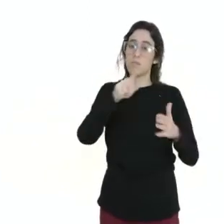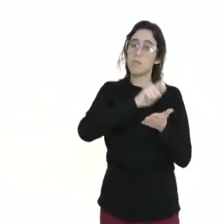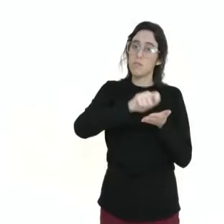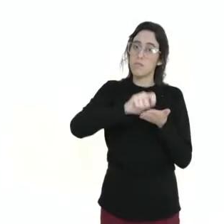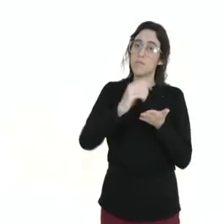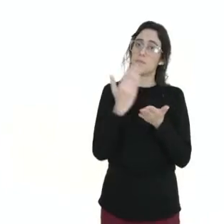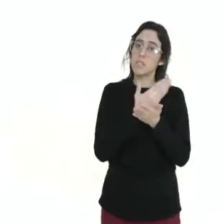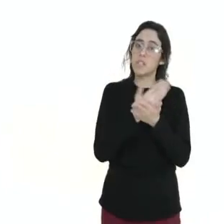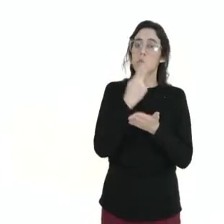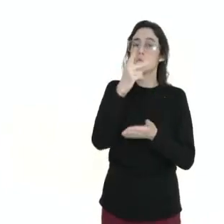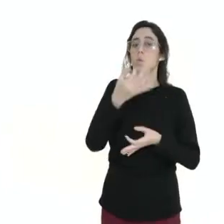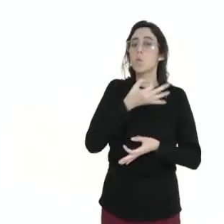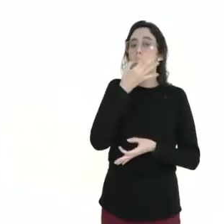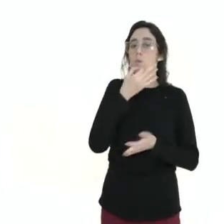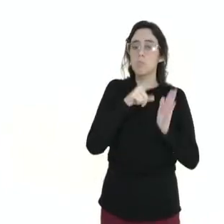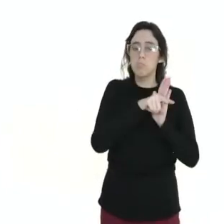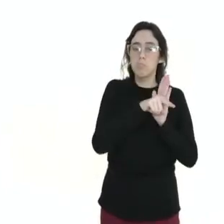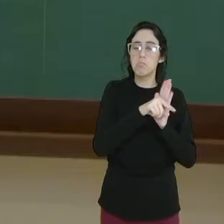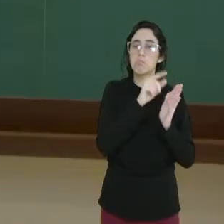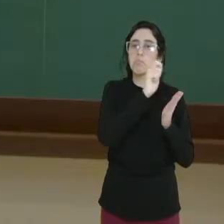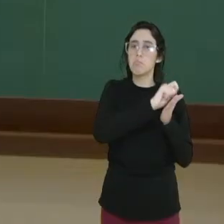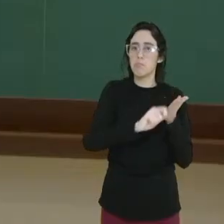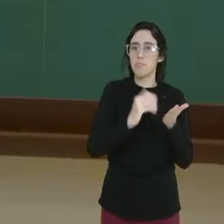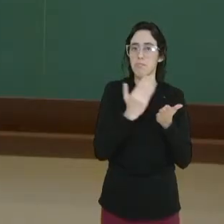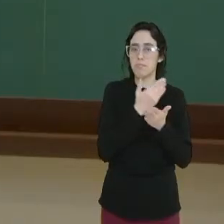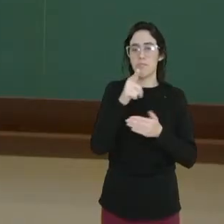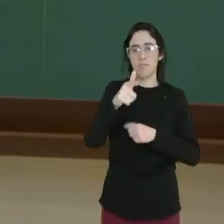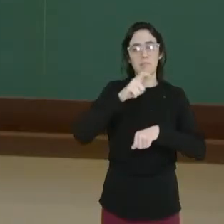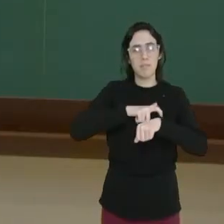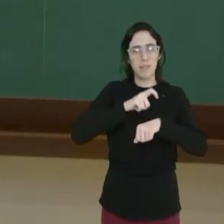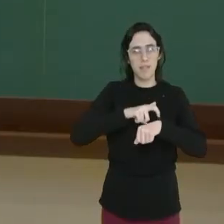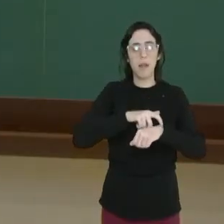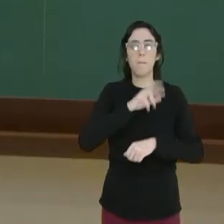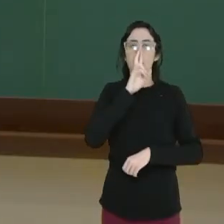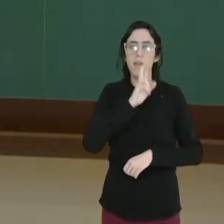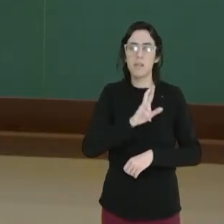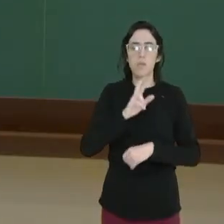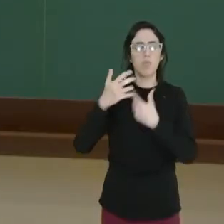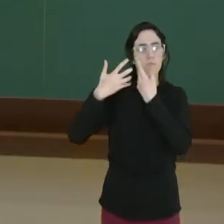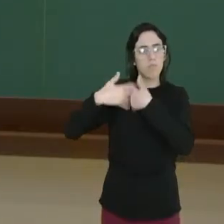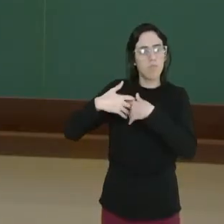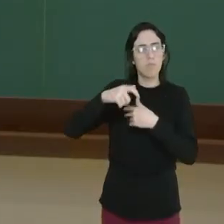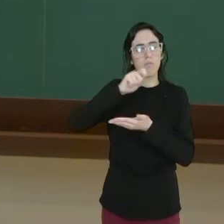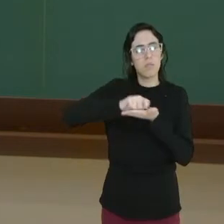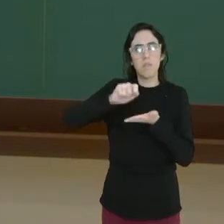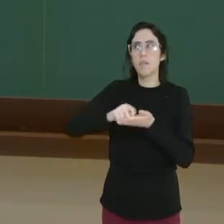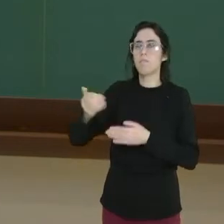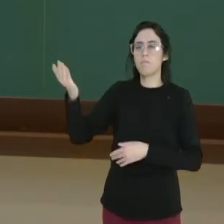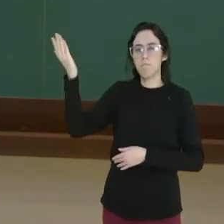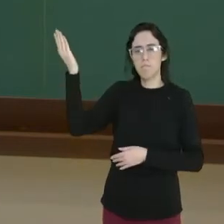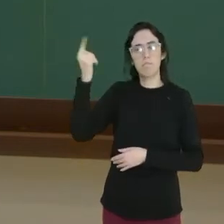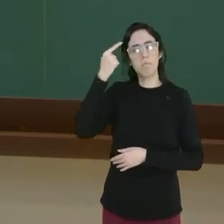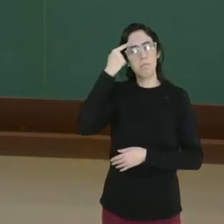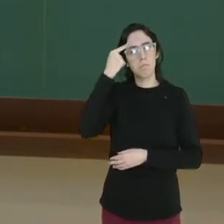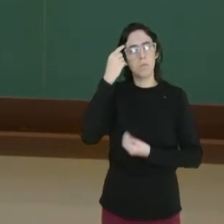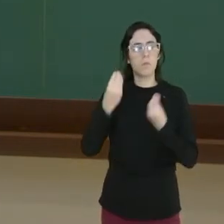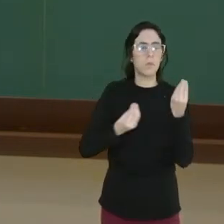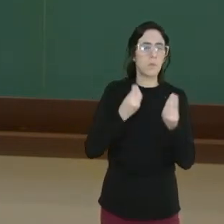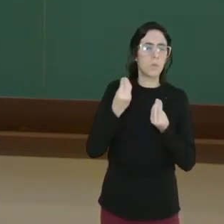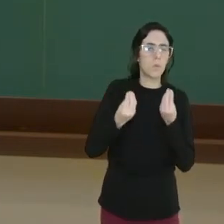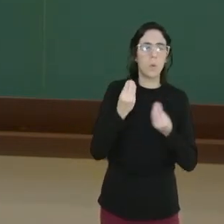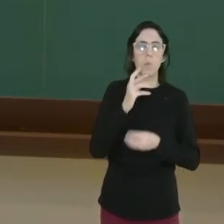as suas conclusões a respeito desse tema. Eu vou deixar um tempinho para você anotar a atividade, aí pensando nas